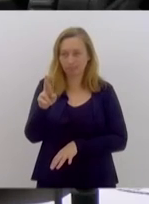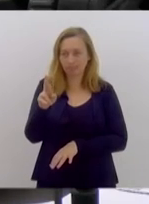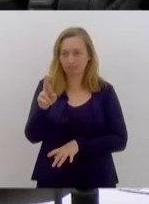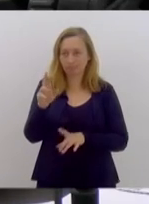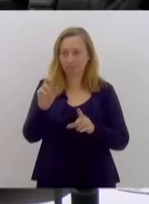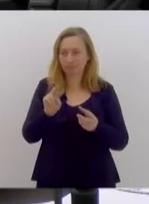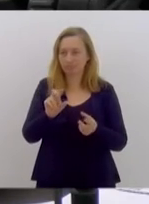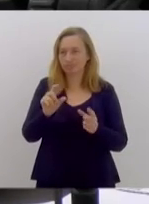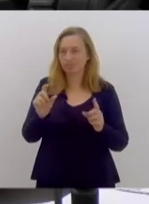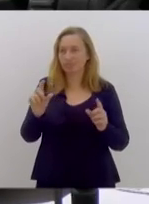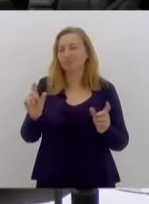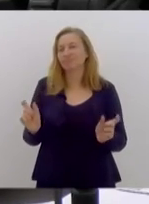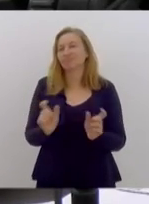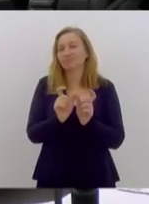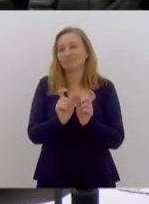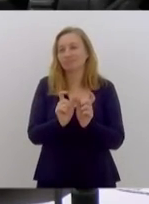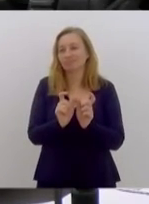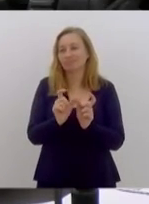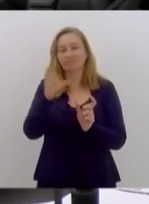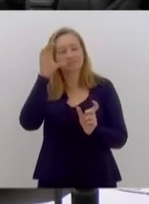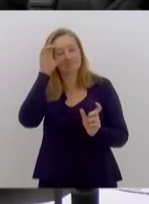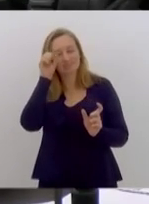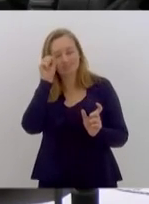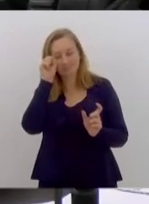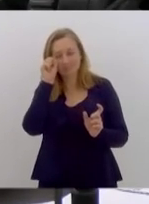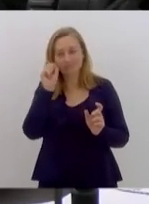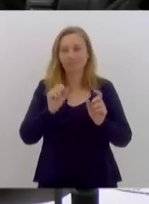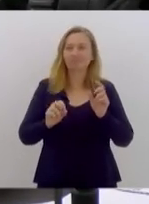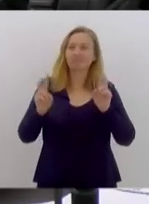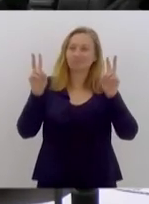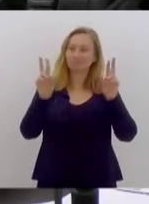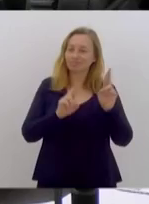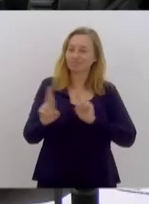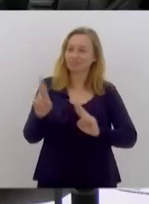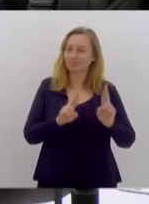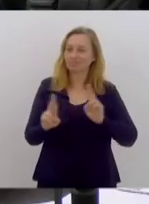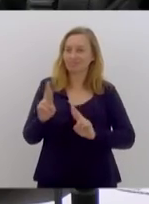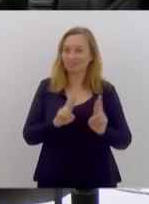está dormente em relação aos dormentes também